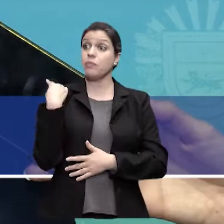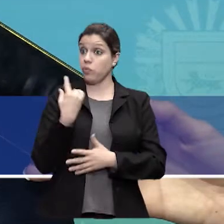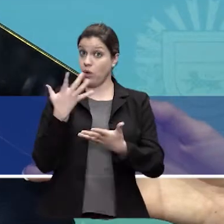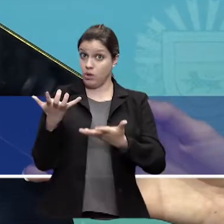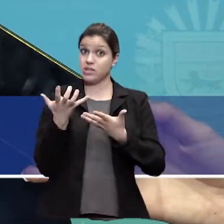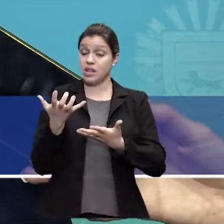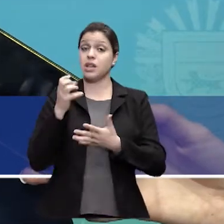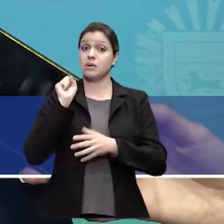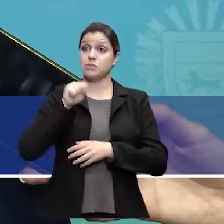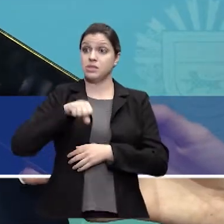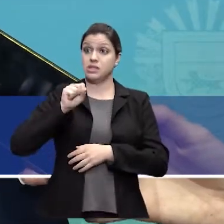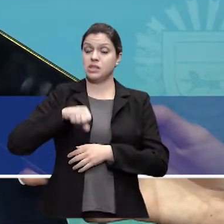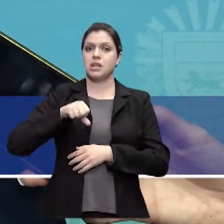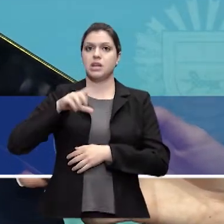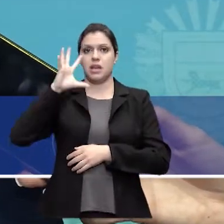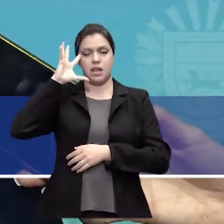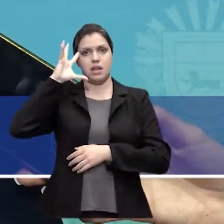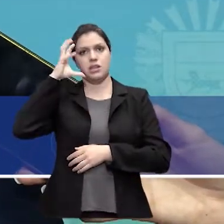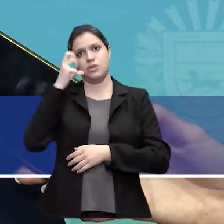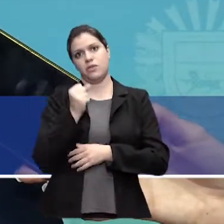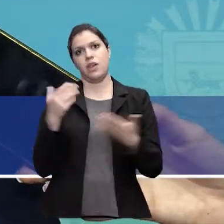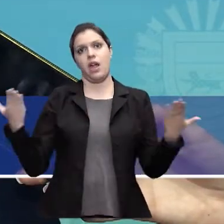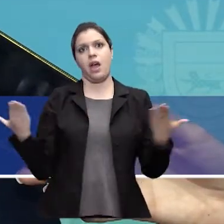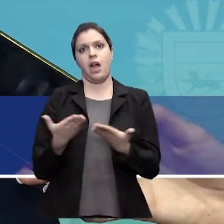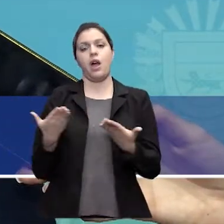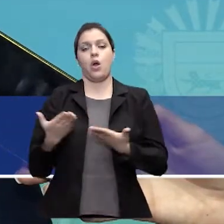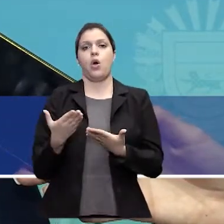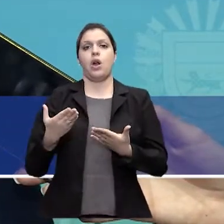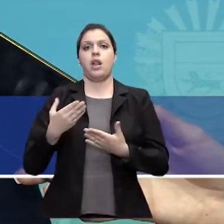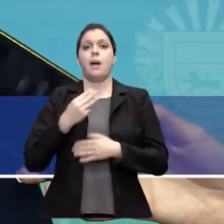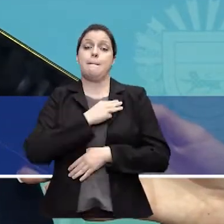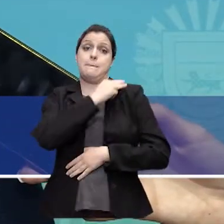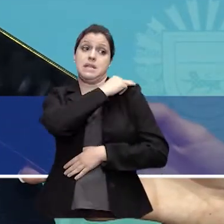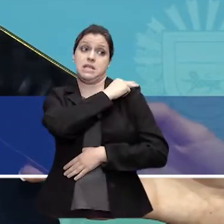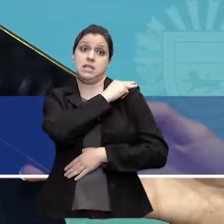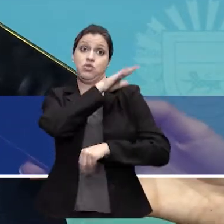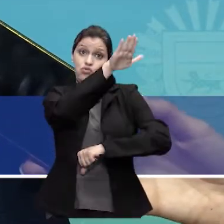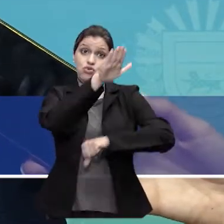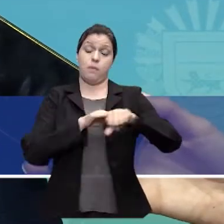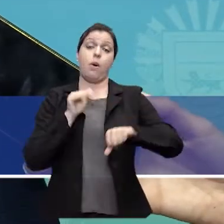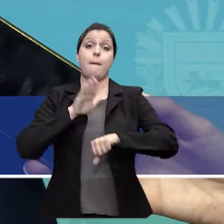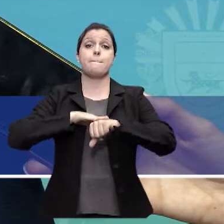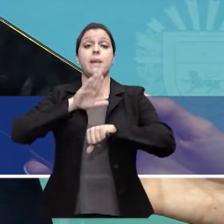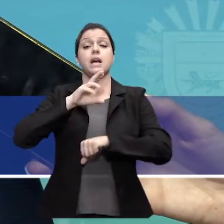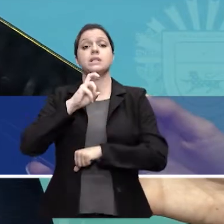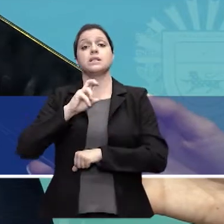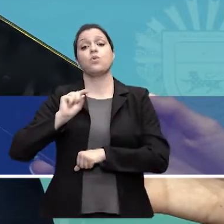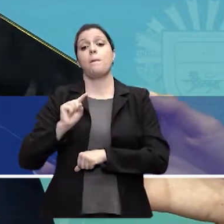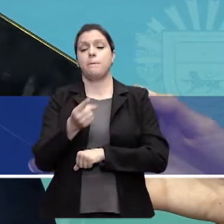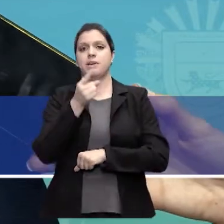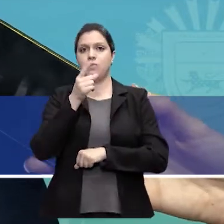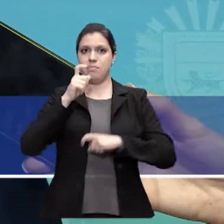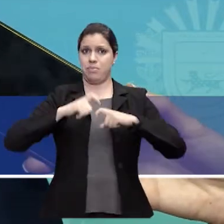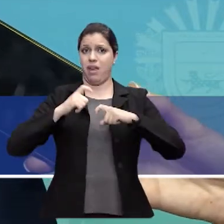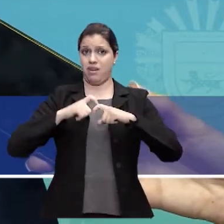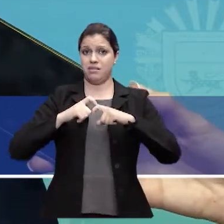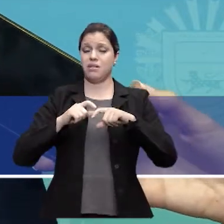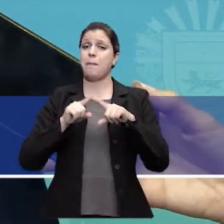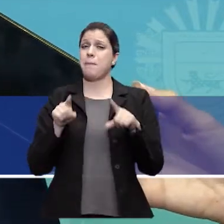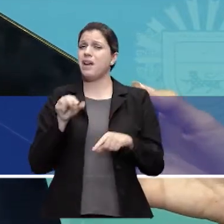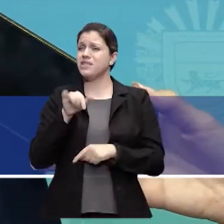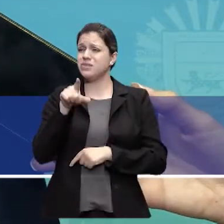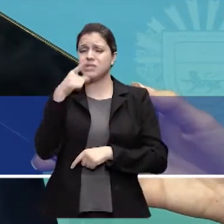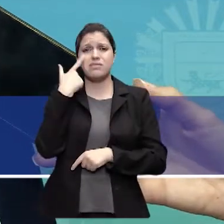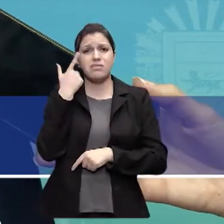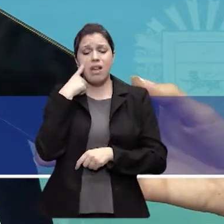saúde. Claro que nós esperamos que isso seja minimizado agora com 5.000 médicos que o ministro está convocando, mas